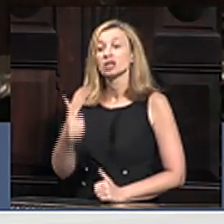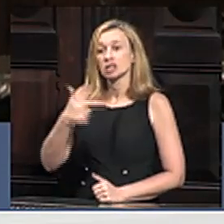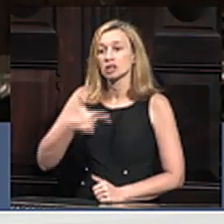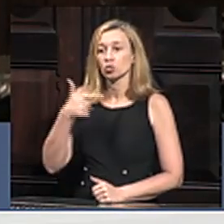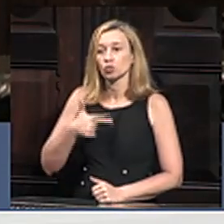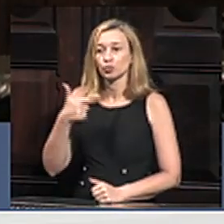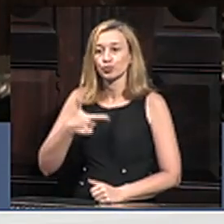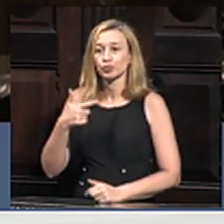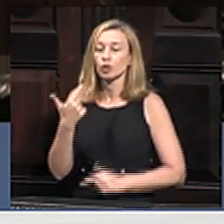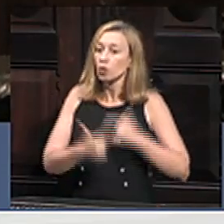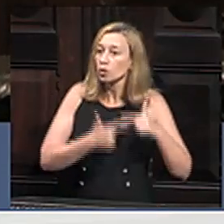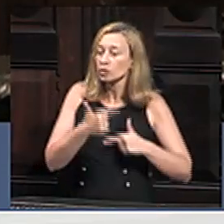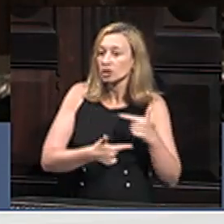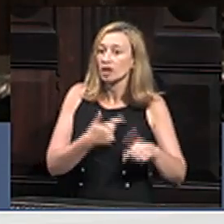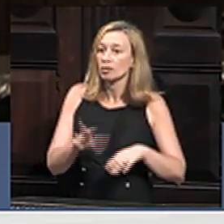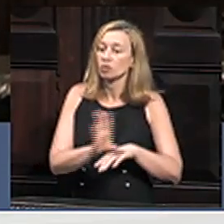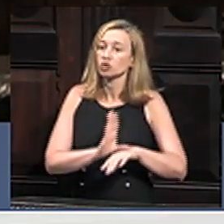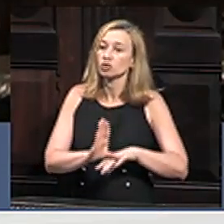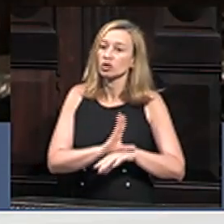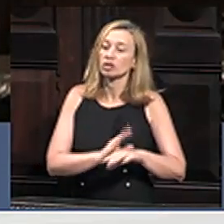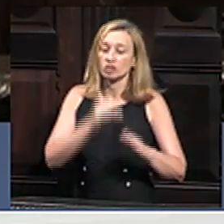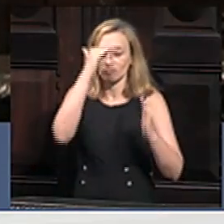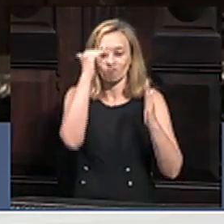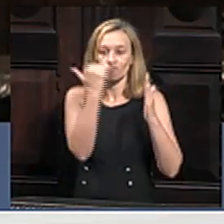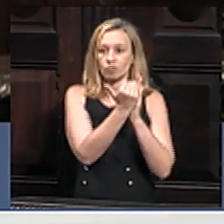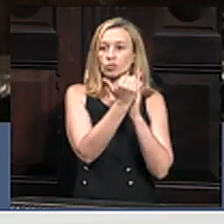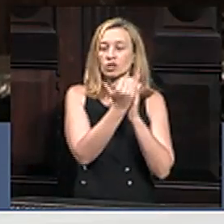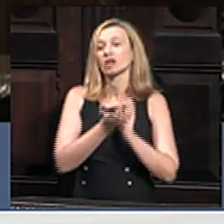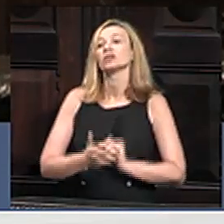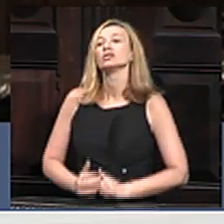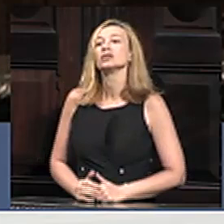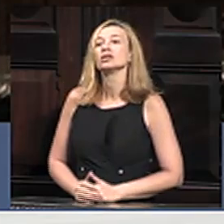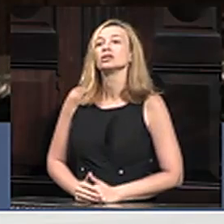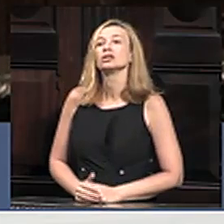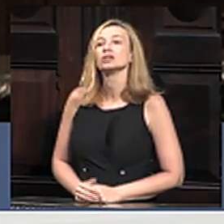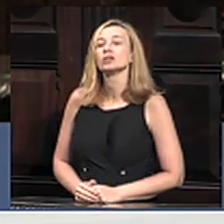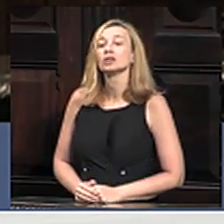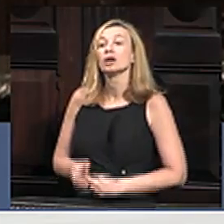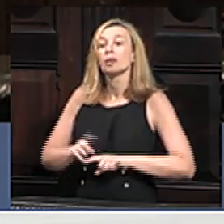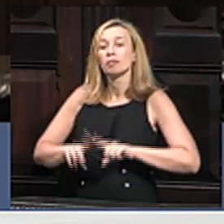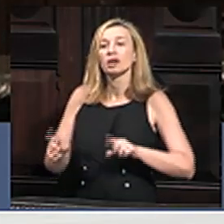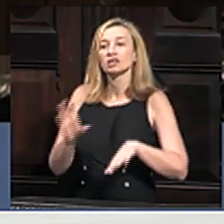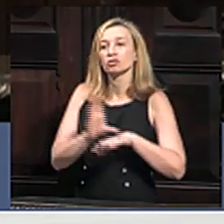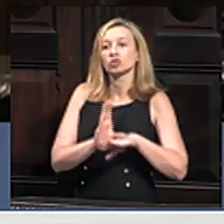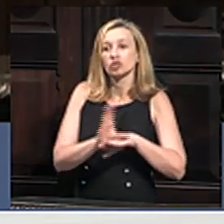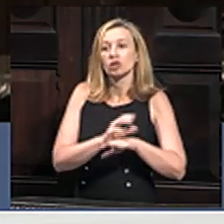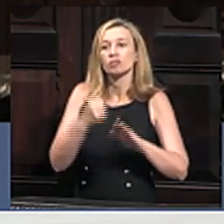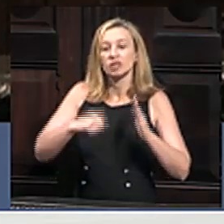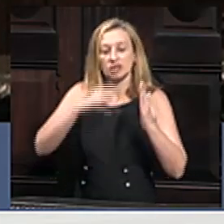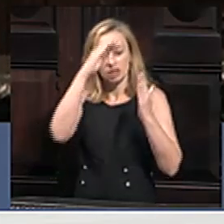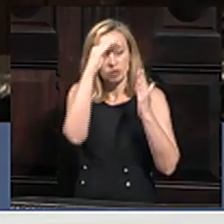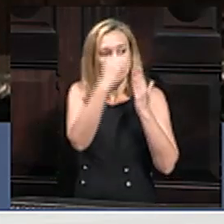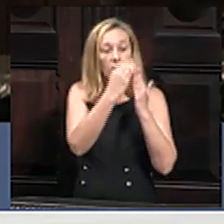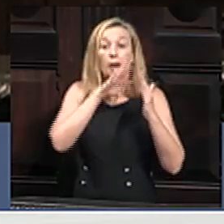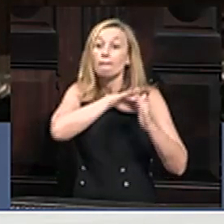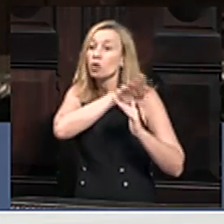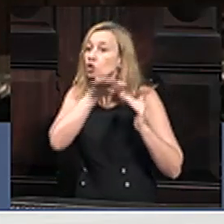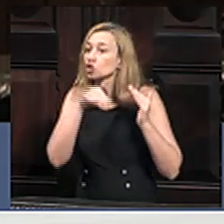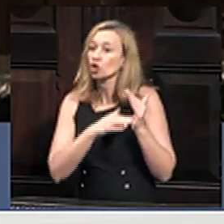Segundo, lutar para que a Constituição seja respeitada. Mas a Constituição tem que ser respeitada por